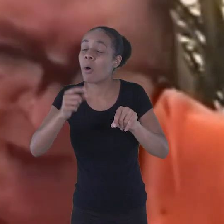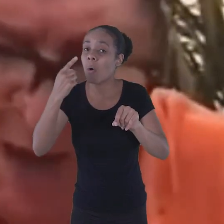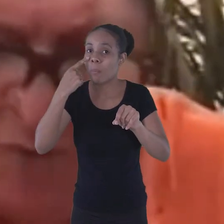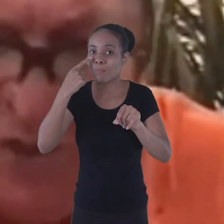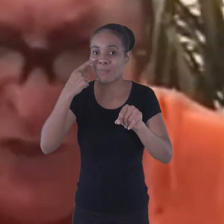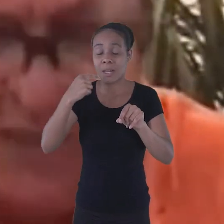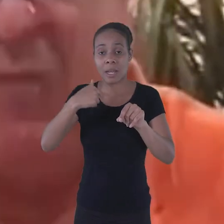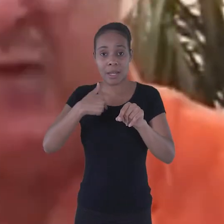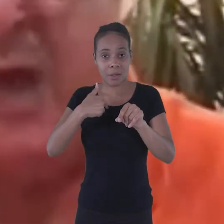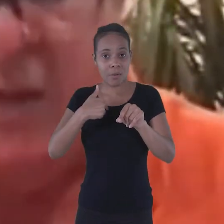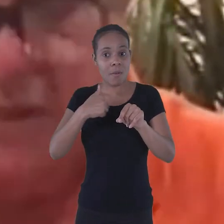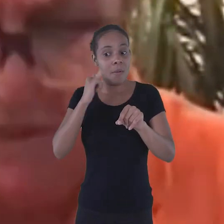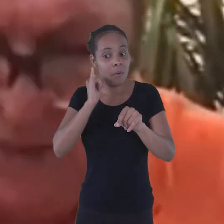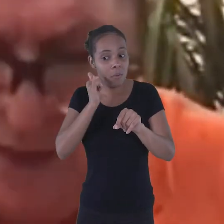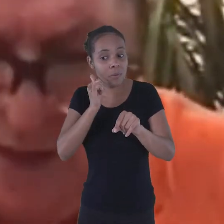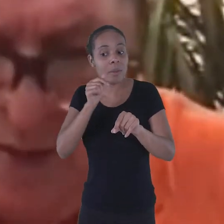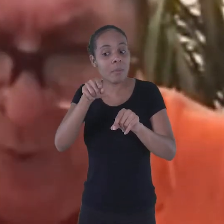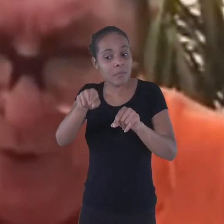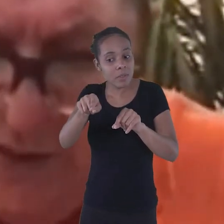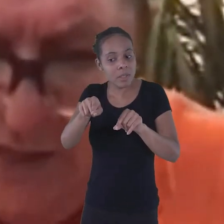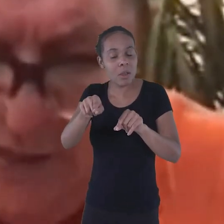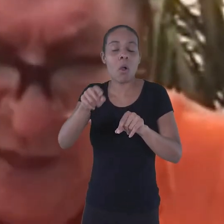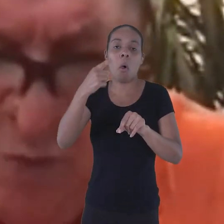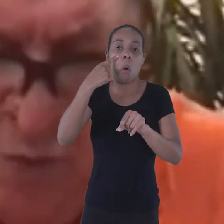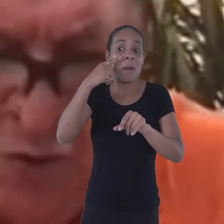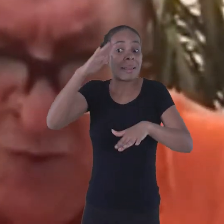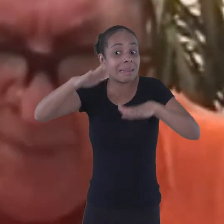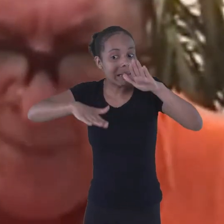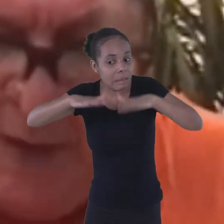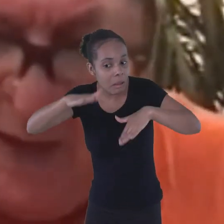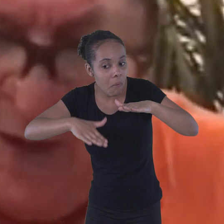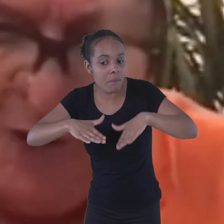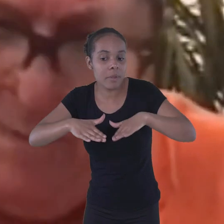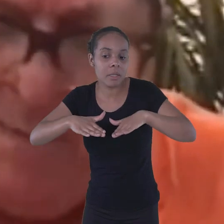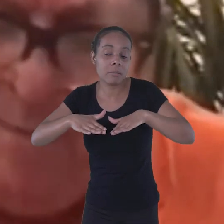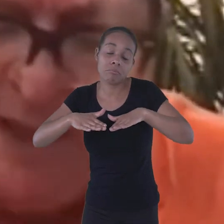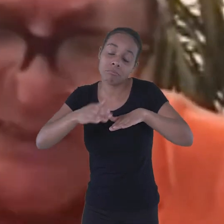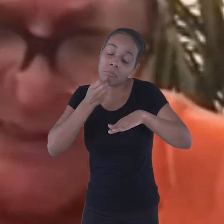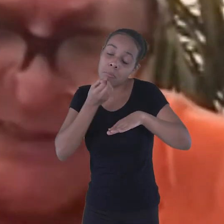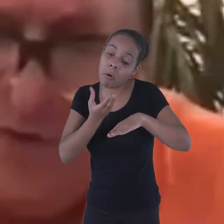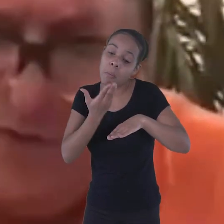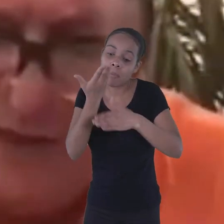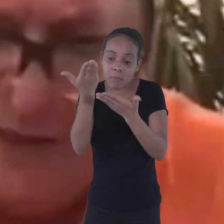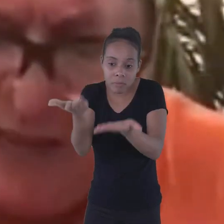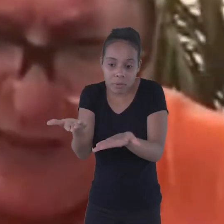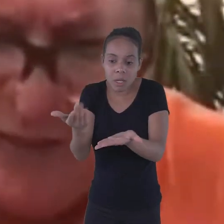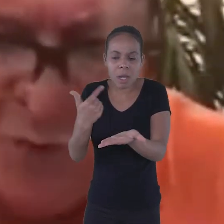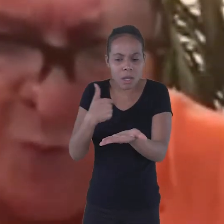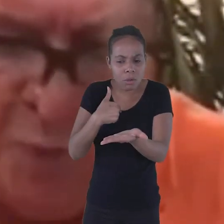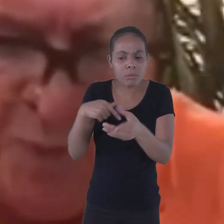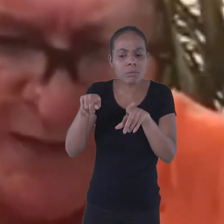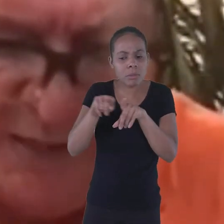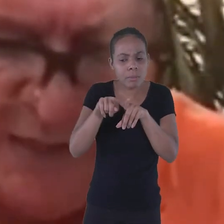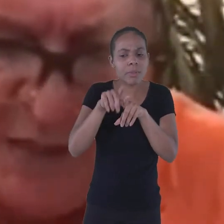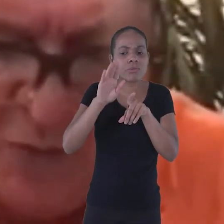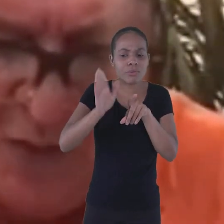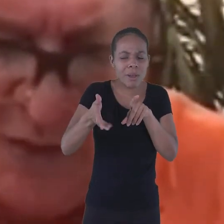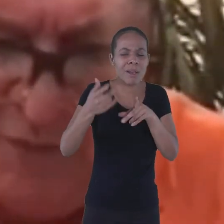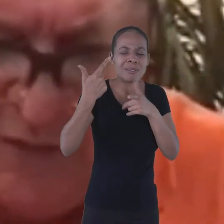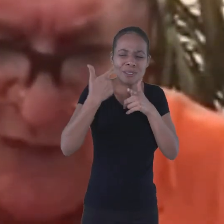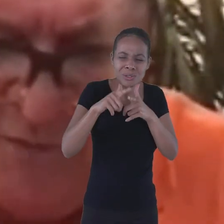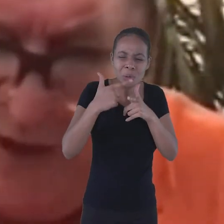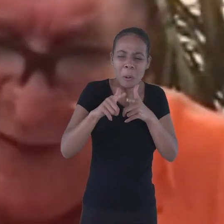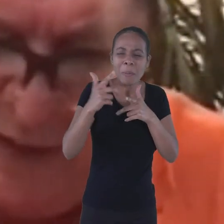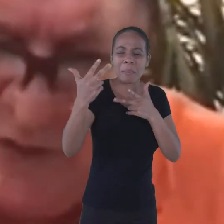ouça bem, eu disse talvez, possa lhe ser útil. Eu também passei por adversidades muito parecidas com